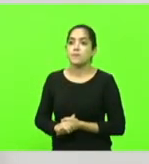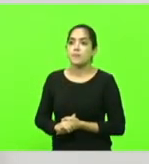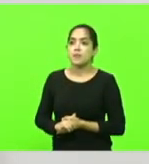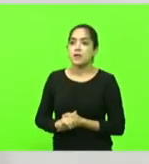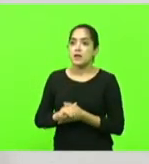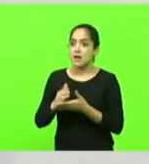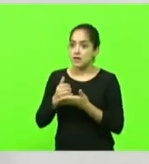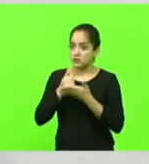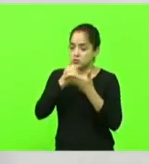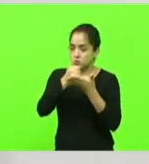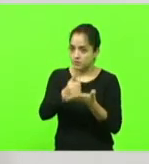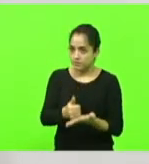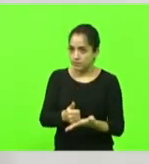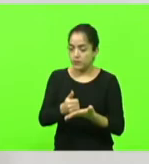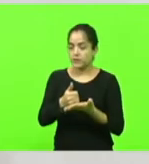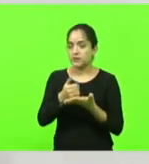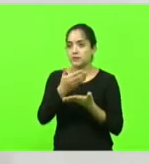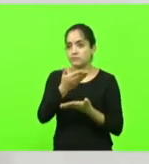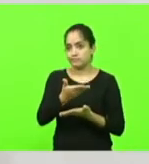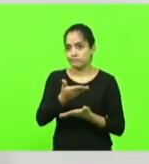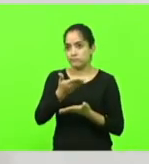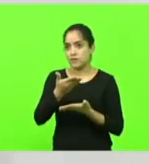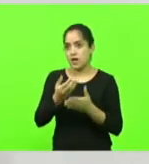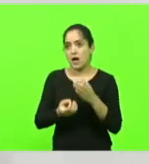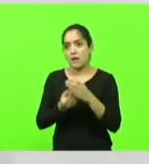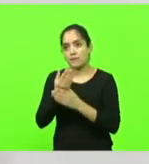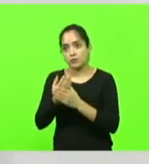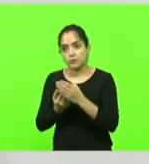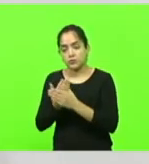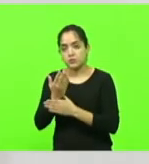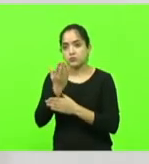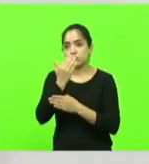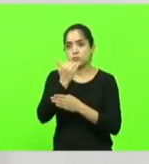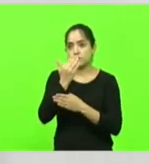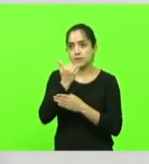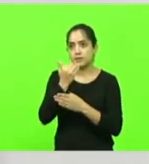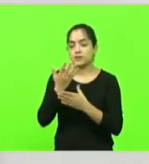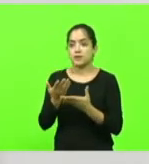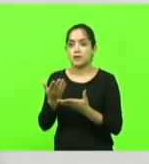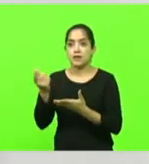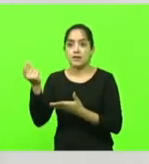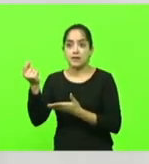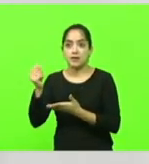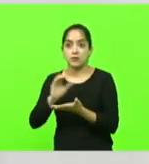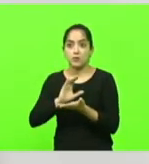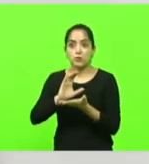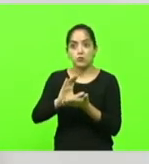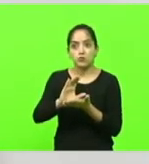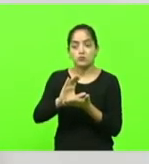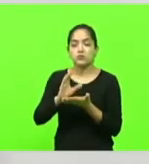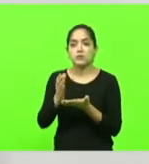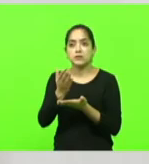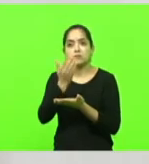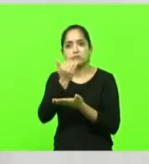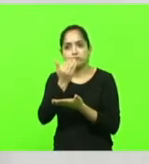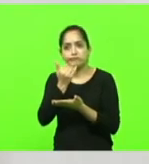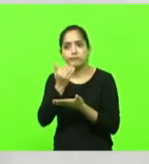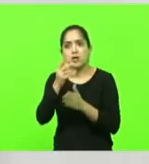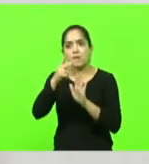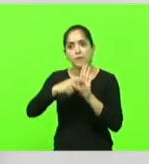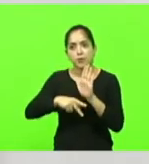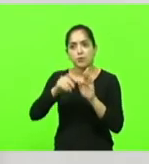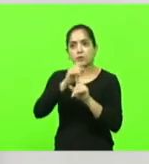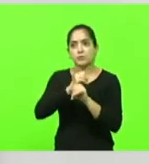Apoiamos a agricultura familiar, apoiamos a produção de alimentos, apoiamos os recursos e alimentos para os programas sociais,